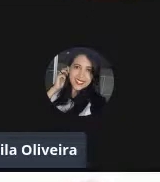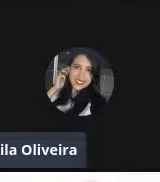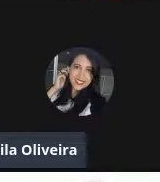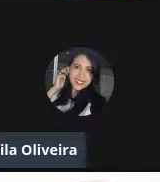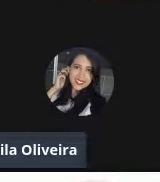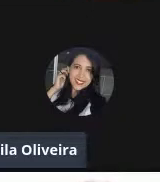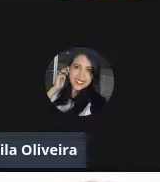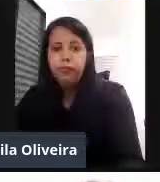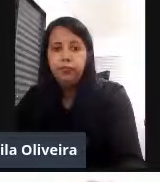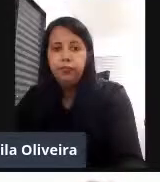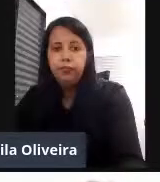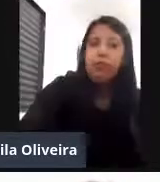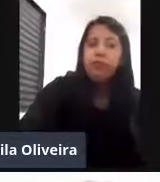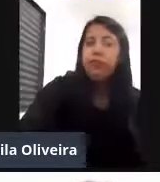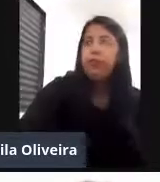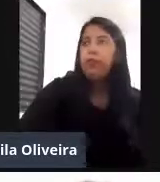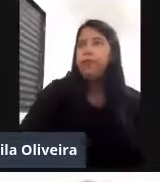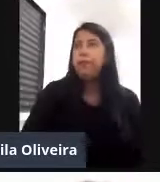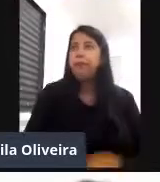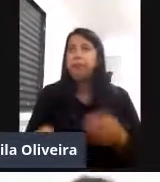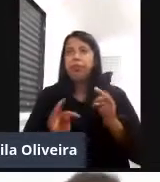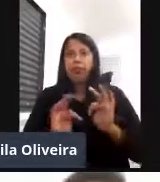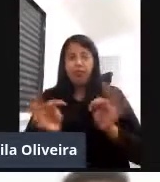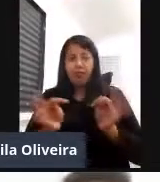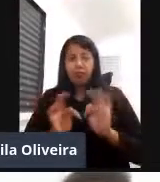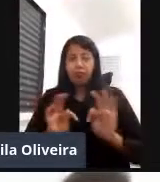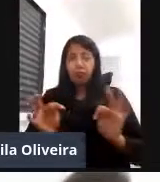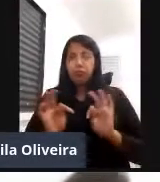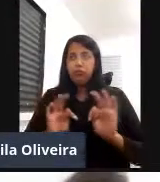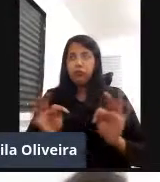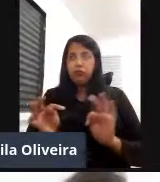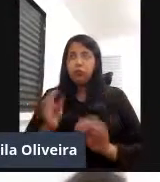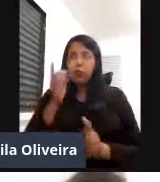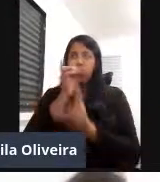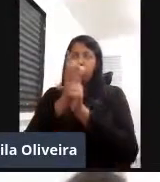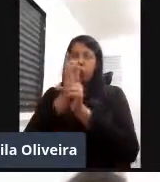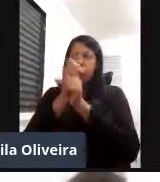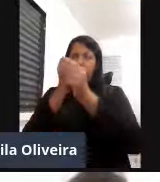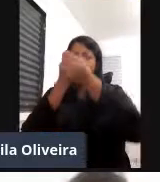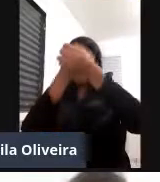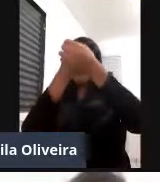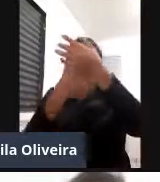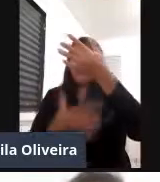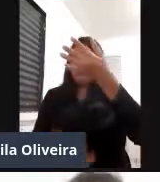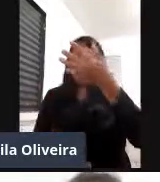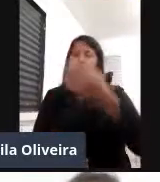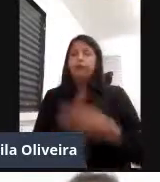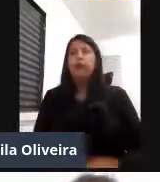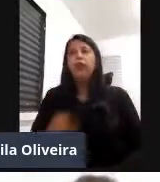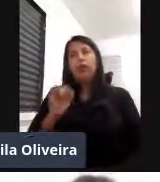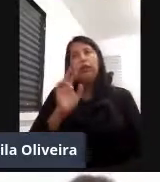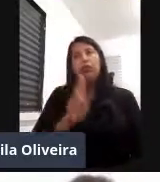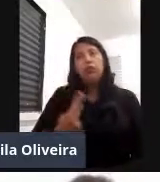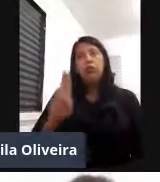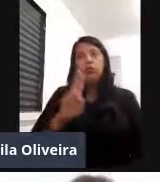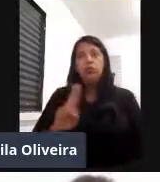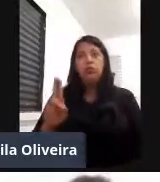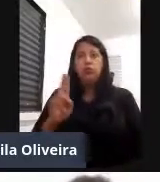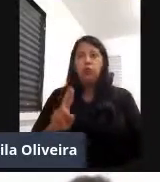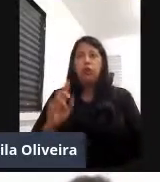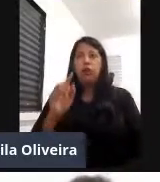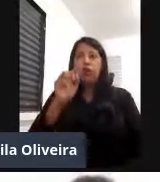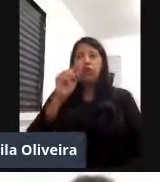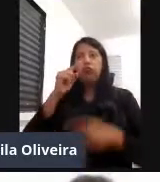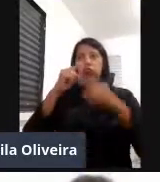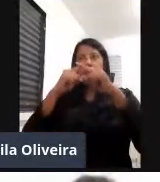e 680 mil resultados. O asterisco, ele vai permitir com que